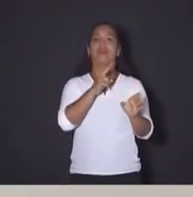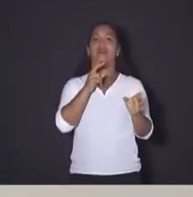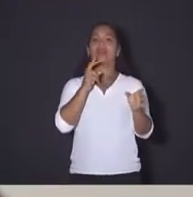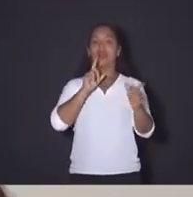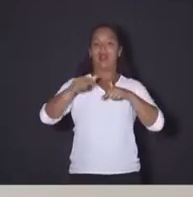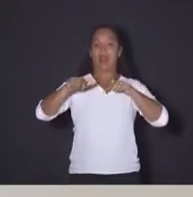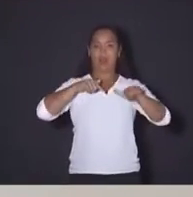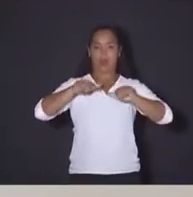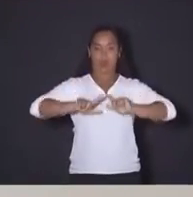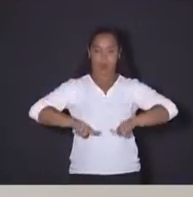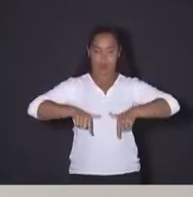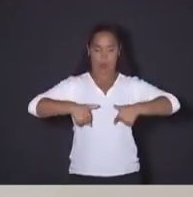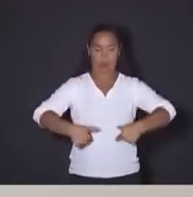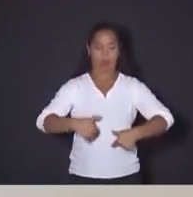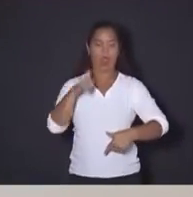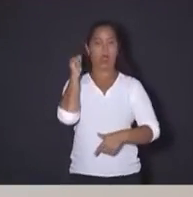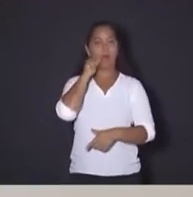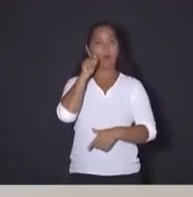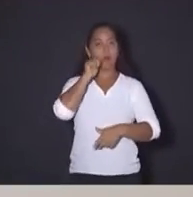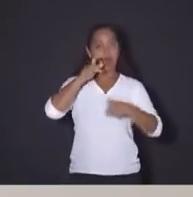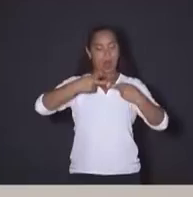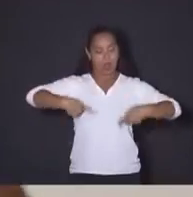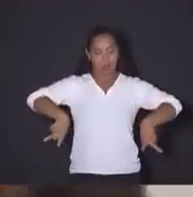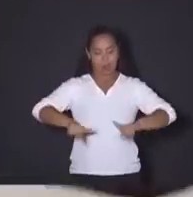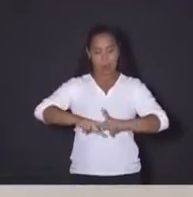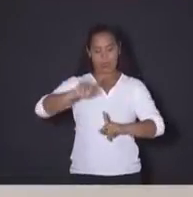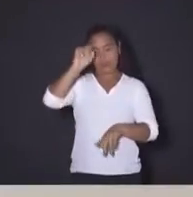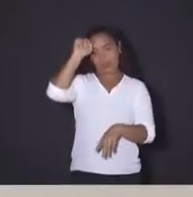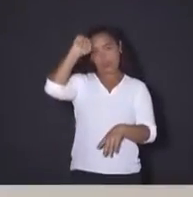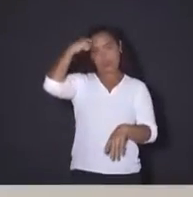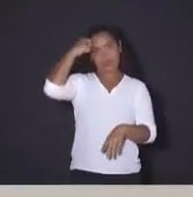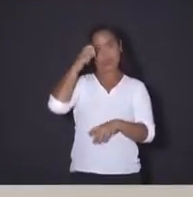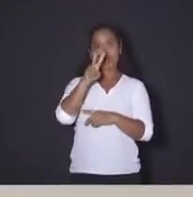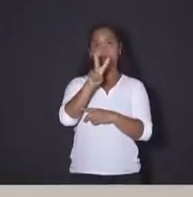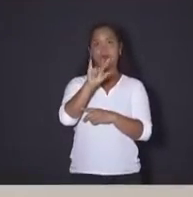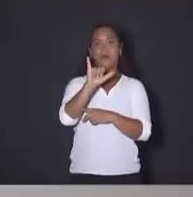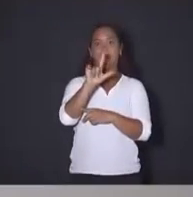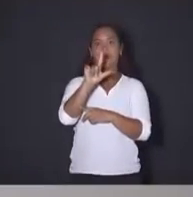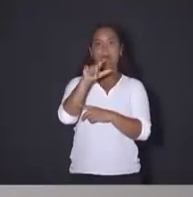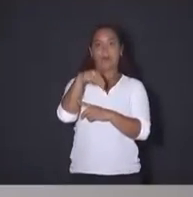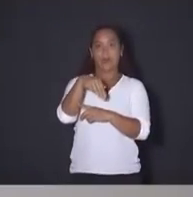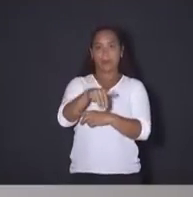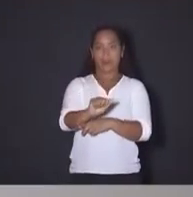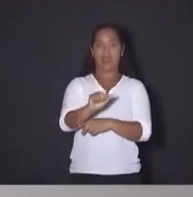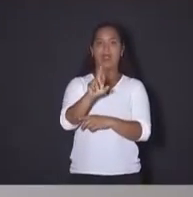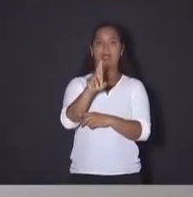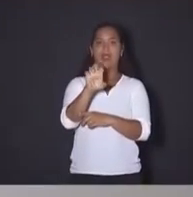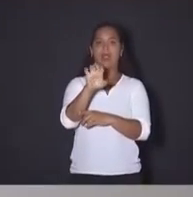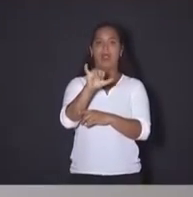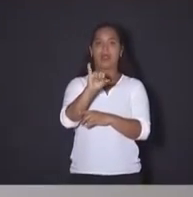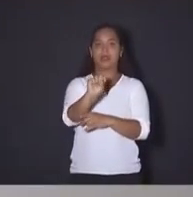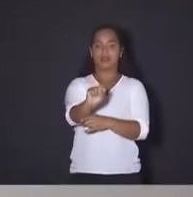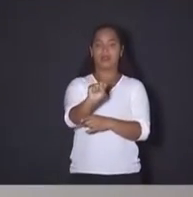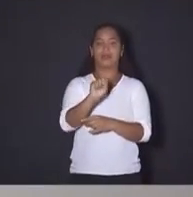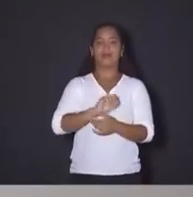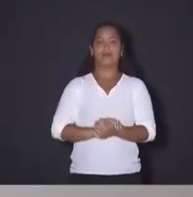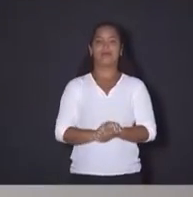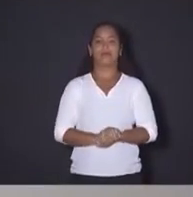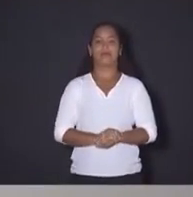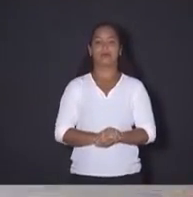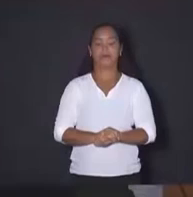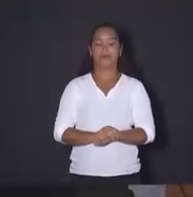mulheres dos jovens e da população negra vilma reis por favor